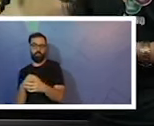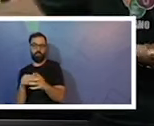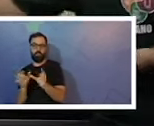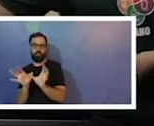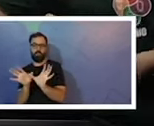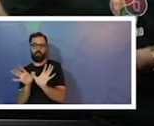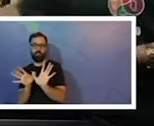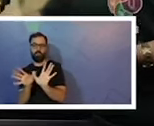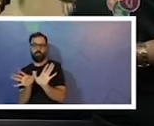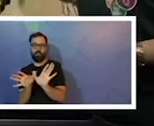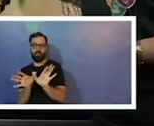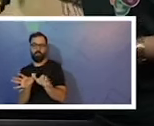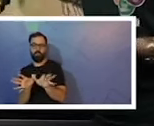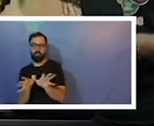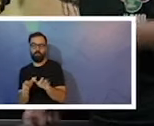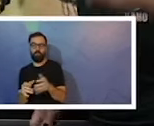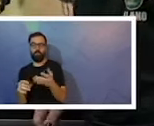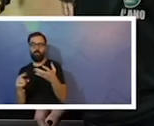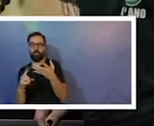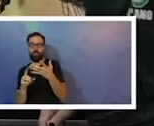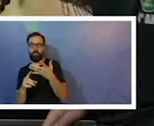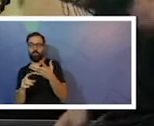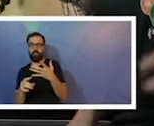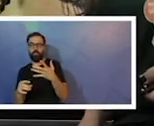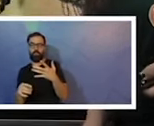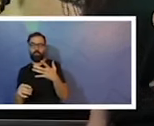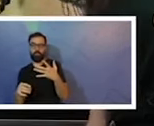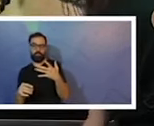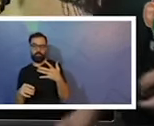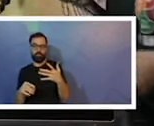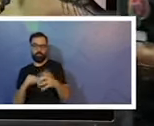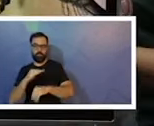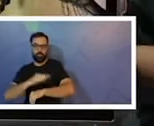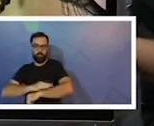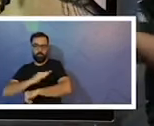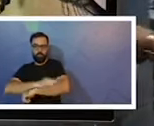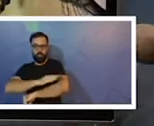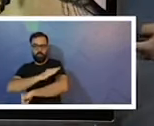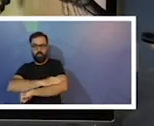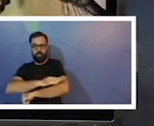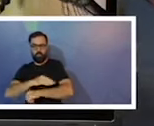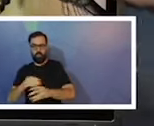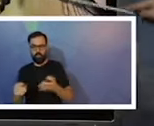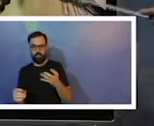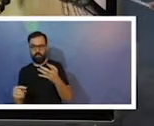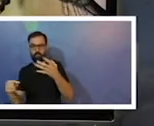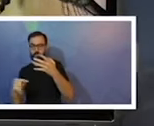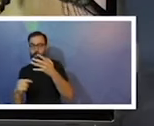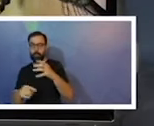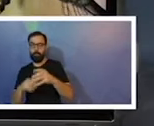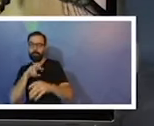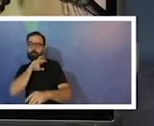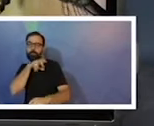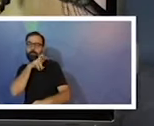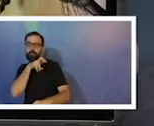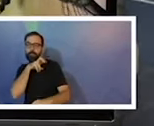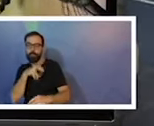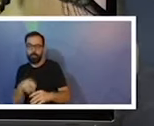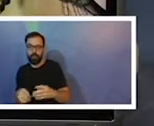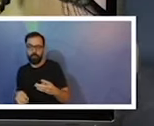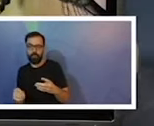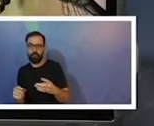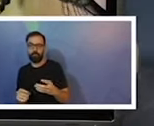gavião. Fizemos uma cadeia alimentar. Professor, o que é libélula? Nós estamos mostrando aqui para vocês. A libélula é